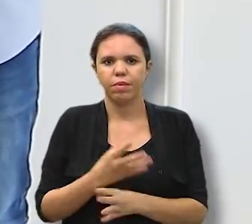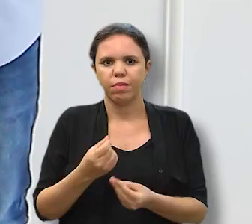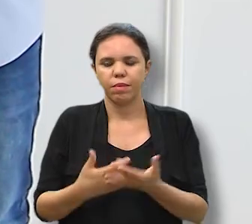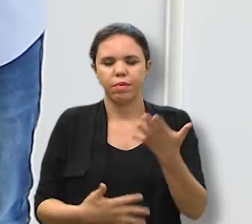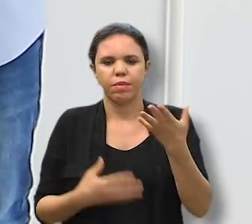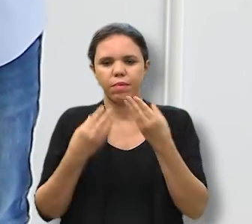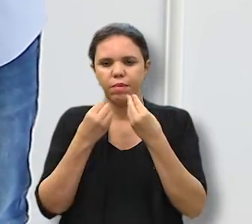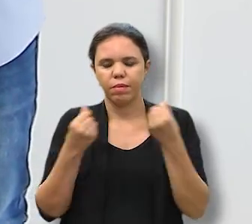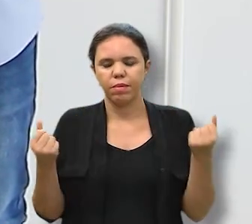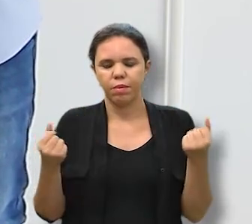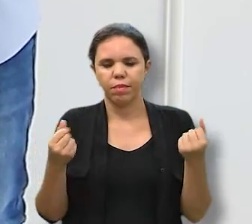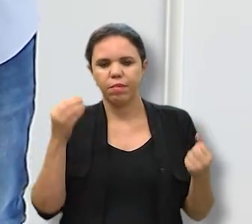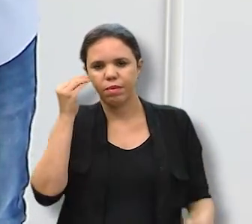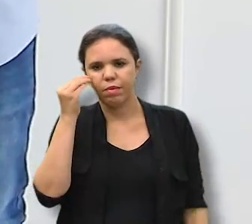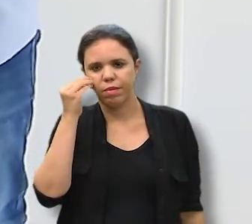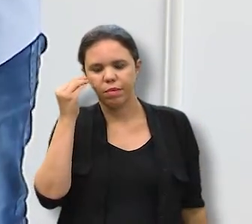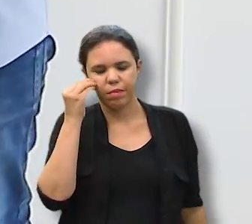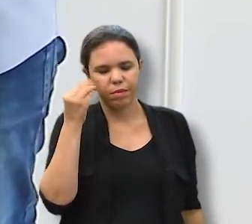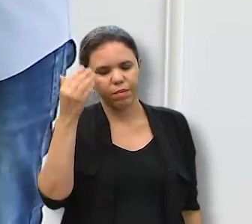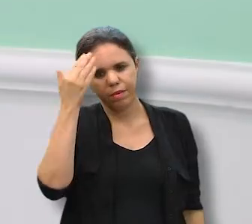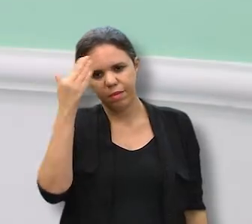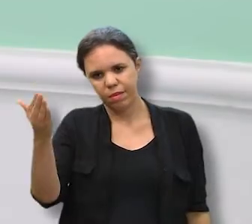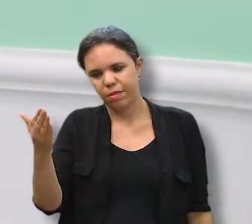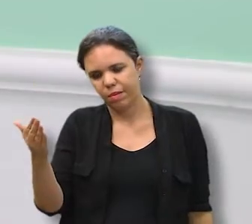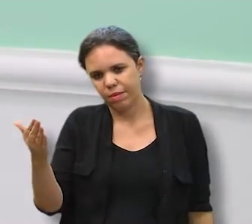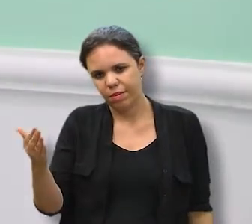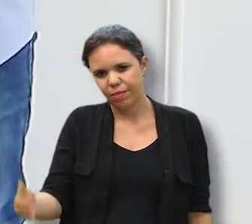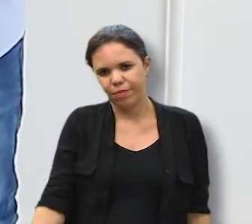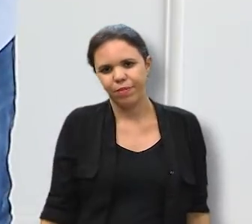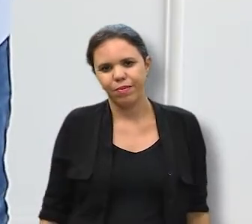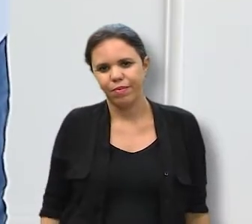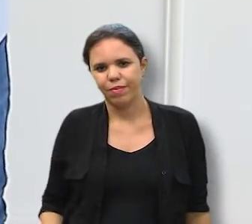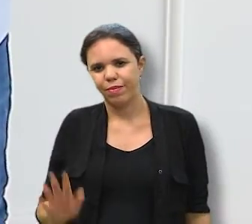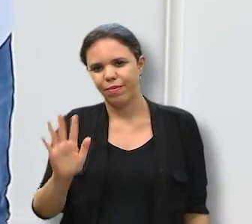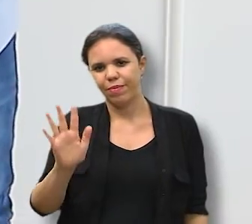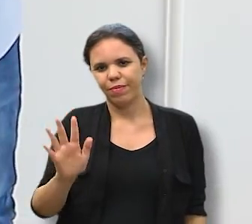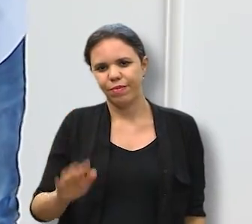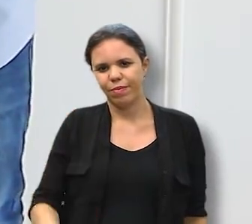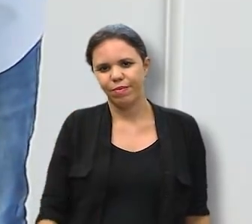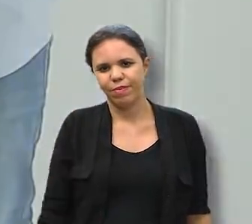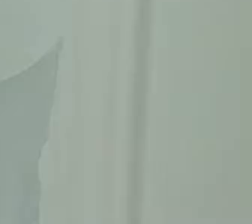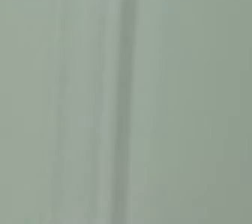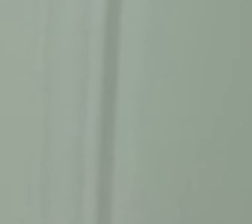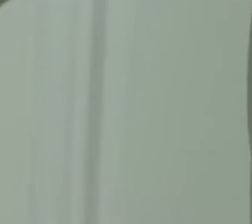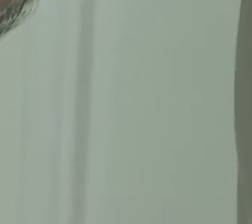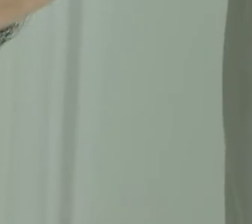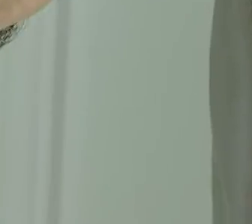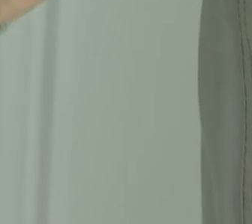muitos sabores pra gente experimentar. Muito obrigado, viu? Eu que agradeço. Até a próxima. Tchau, tchau.